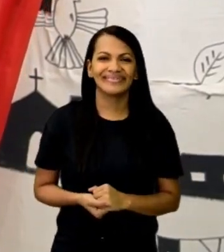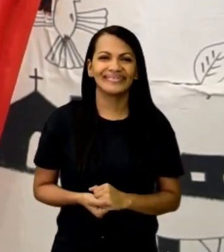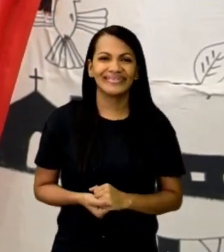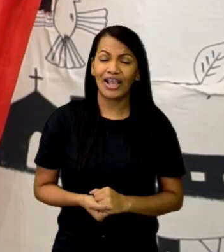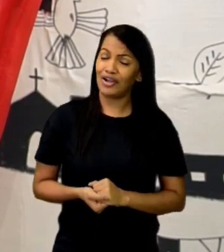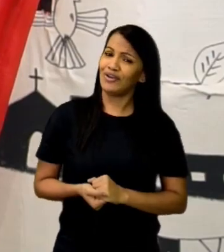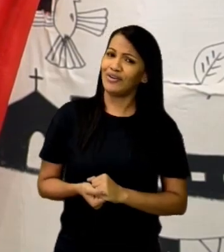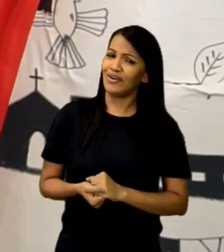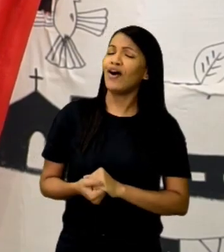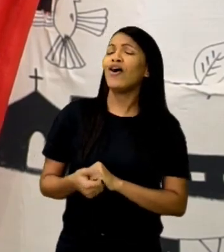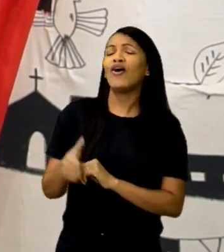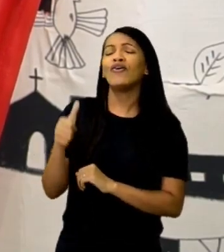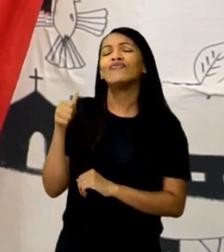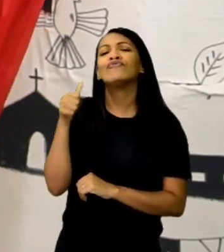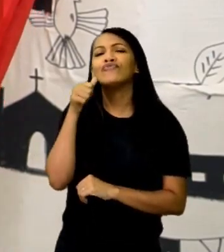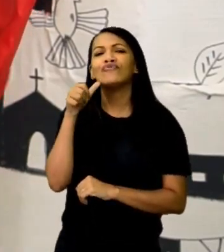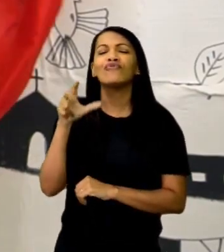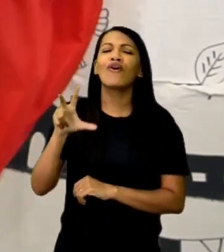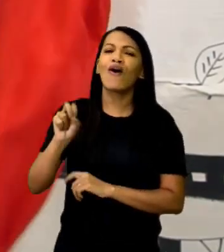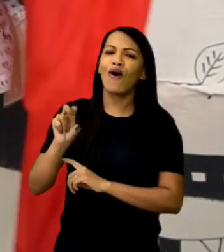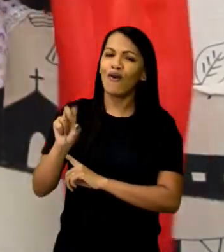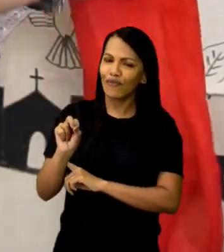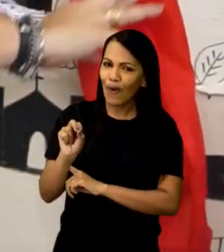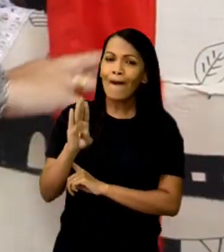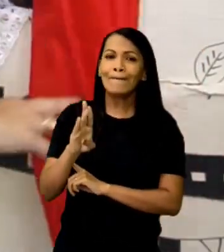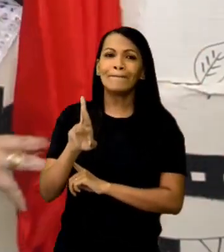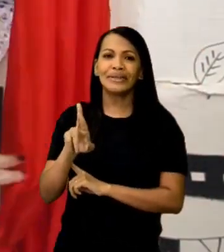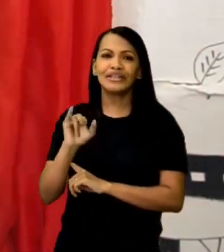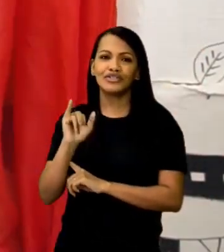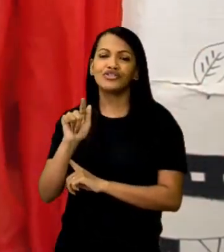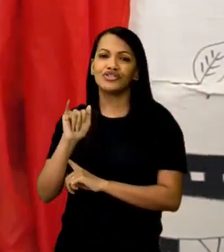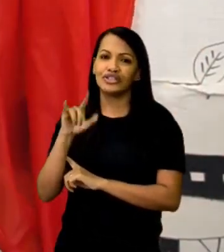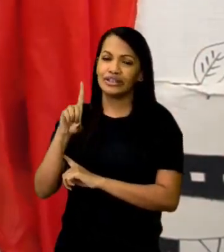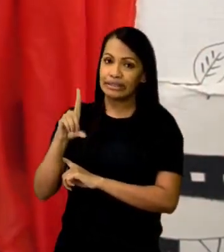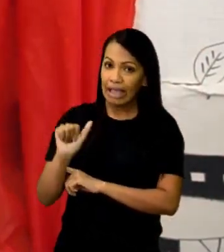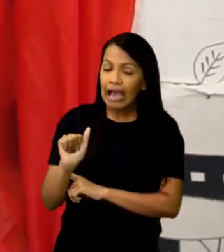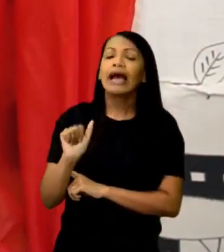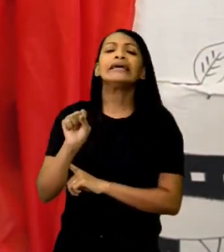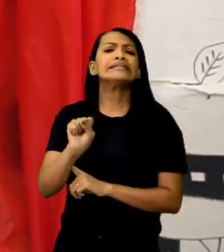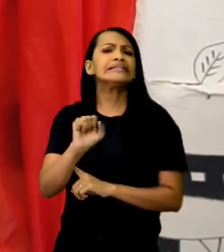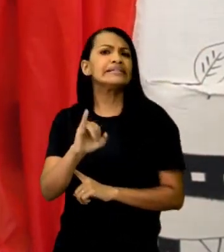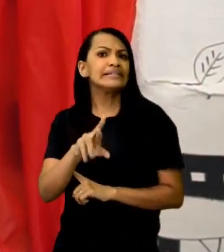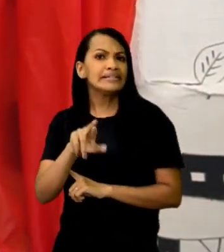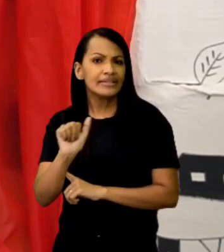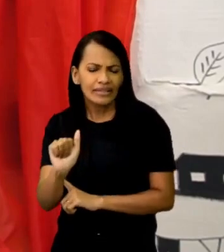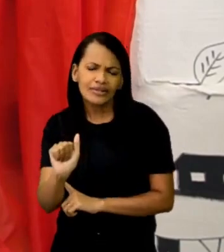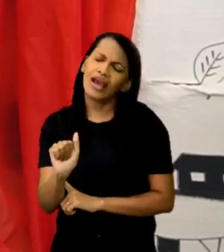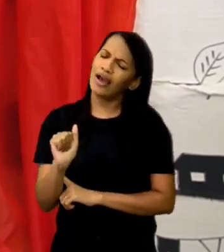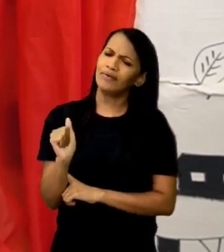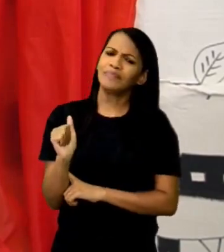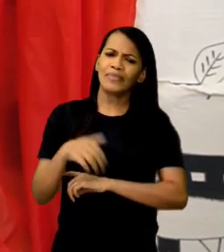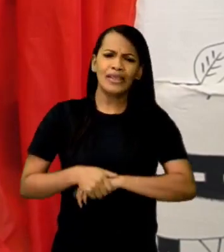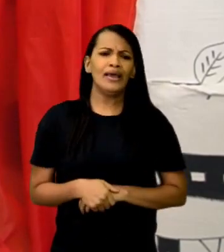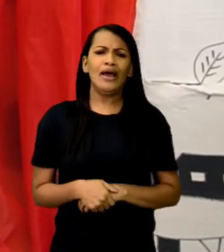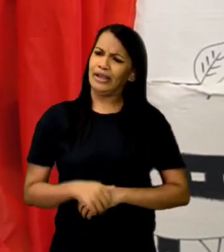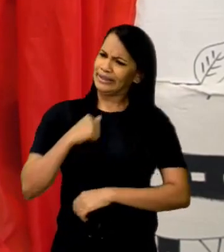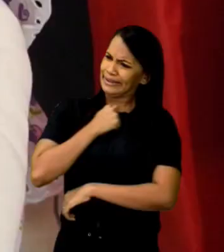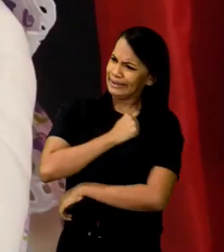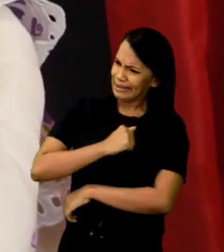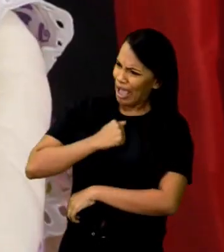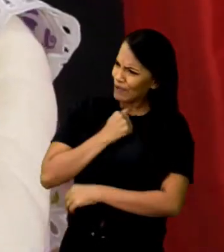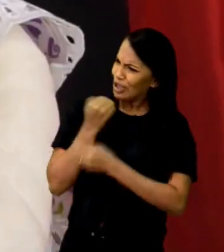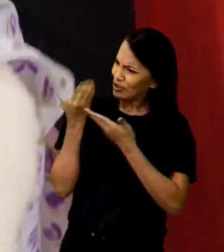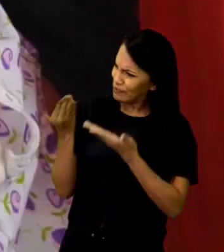Vovó Brígida! Vovó Cira! Que saudade de